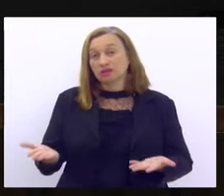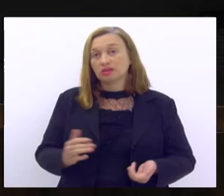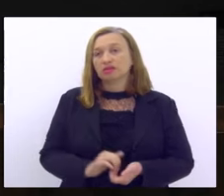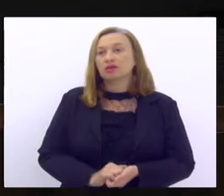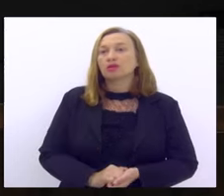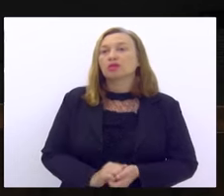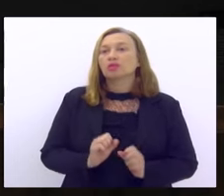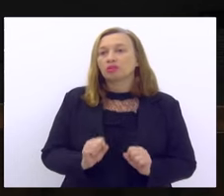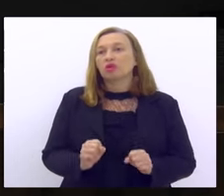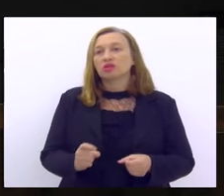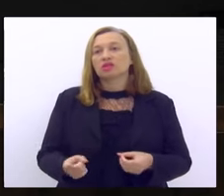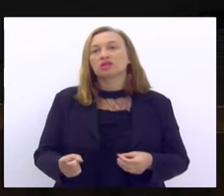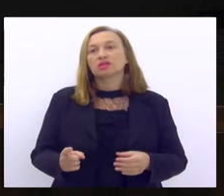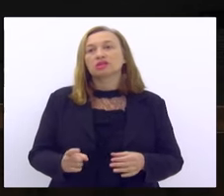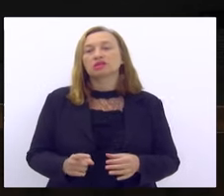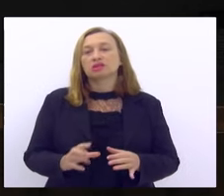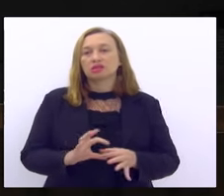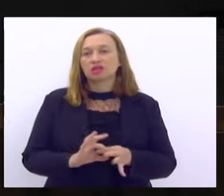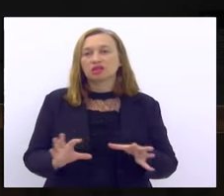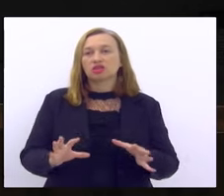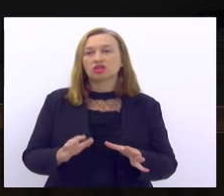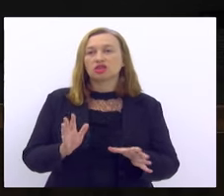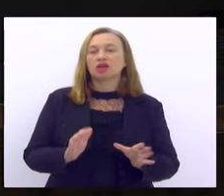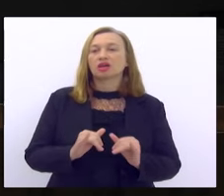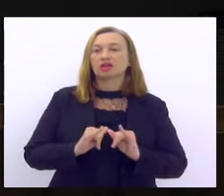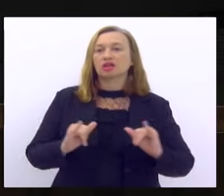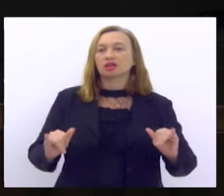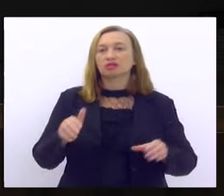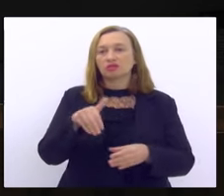para que a gente possa permitir a declaração de voto.